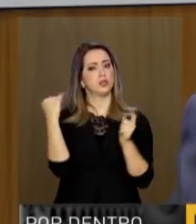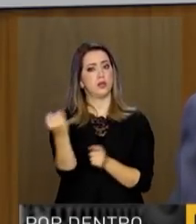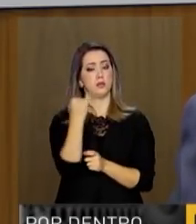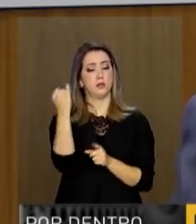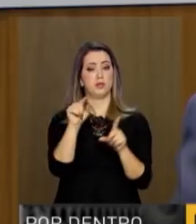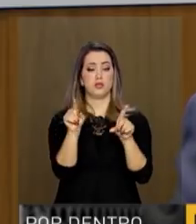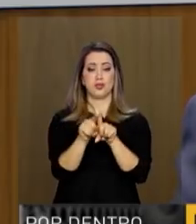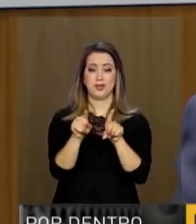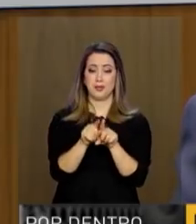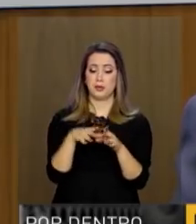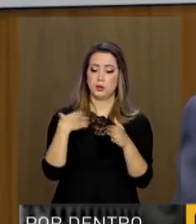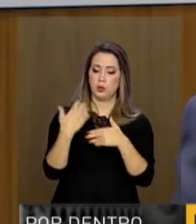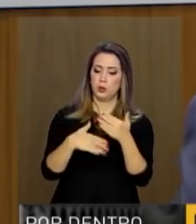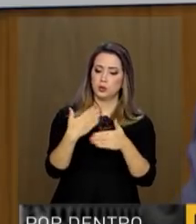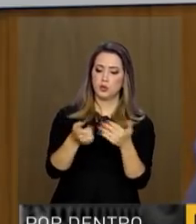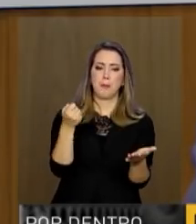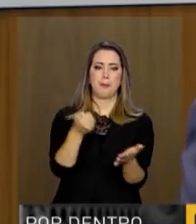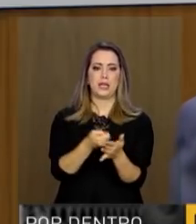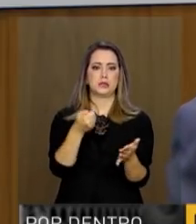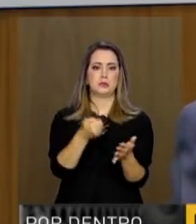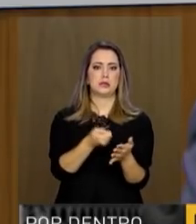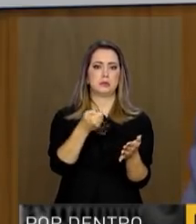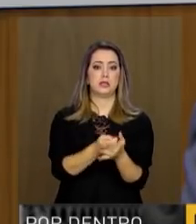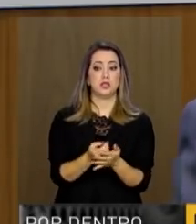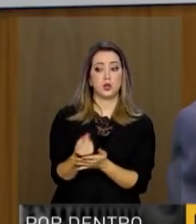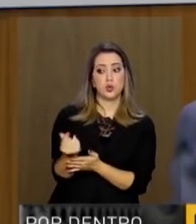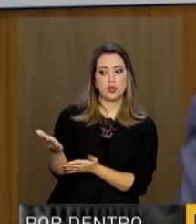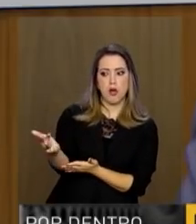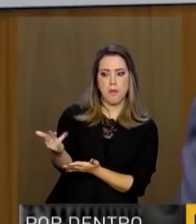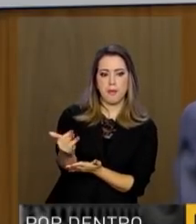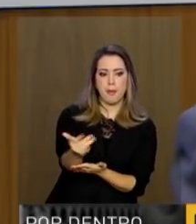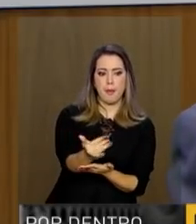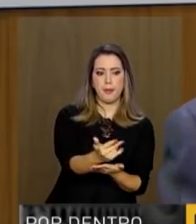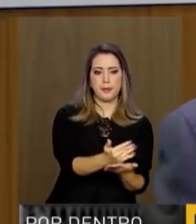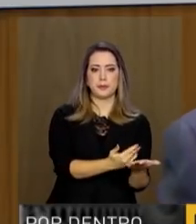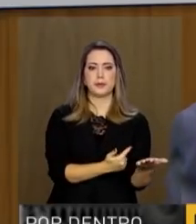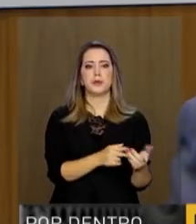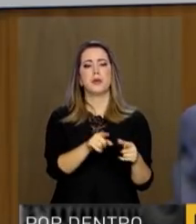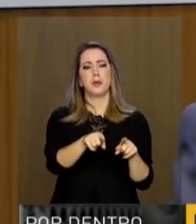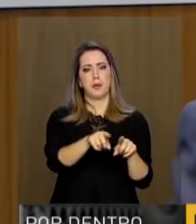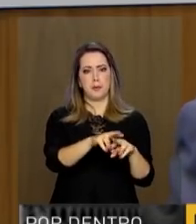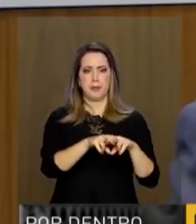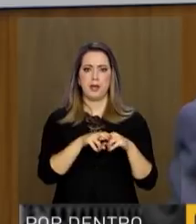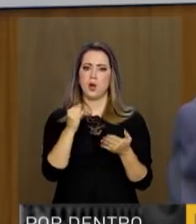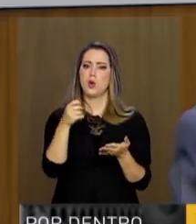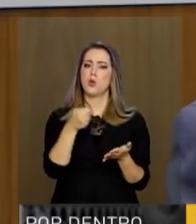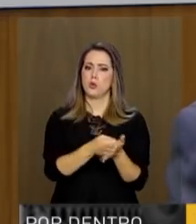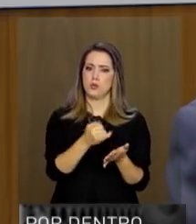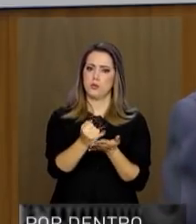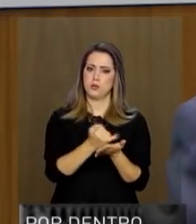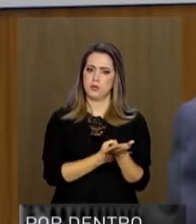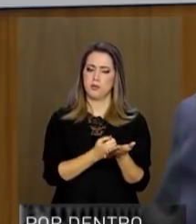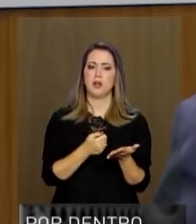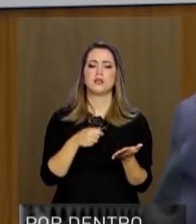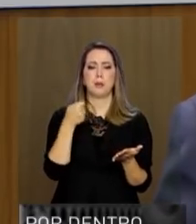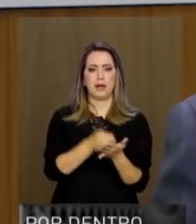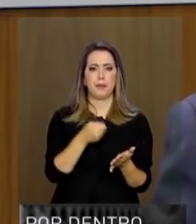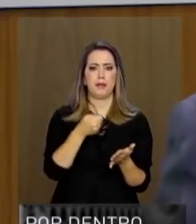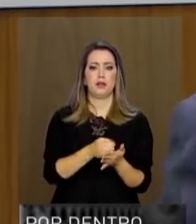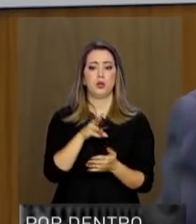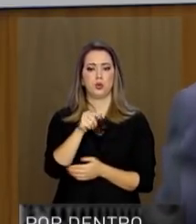a Previdência continuar se sustentando que o dinheiro que entre na Previdência por meio dos impostos que as pessoas pagam, descontam todo mês no